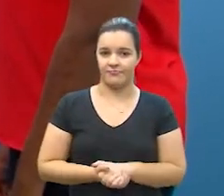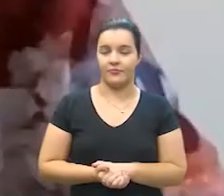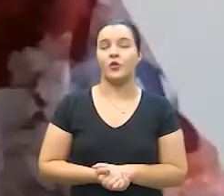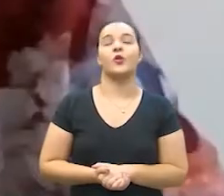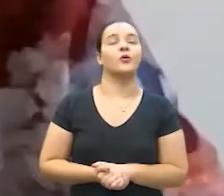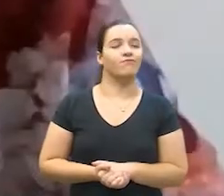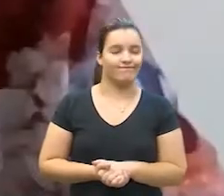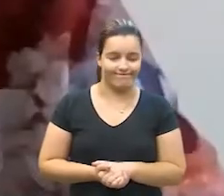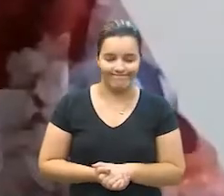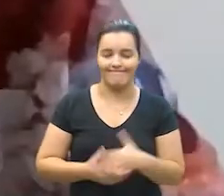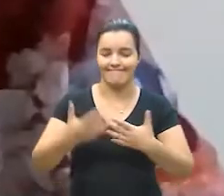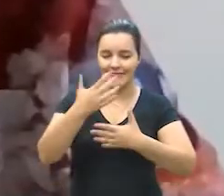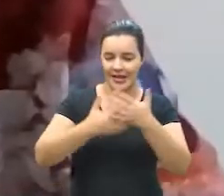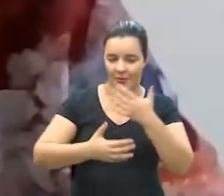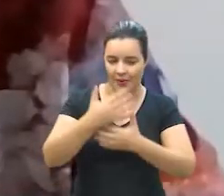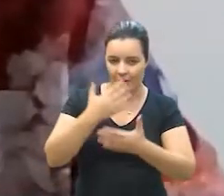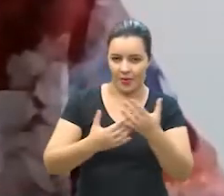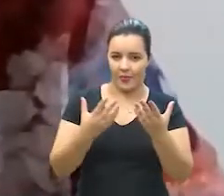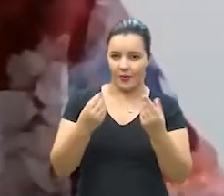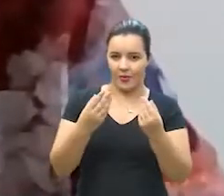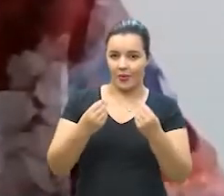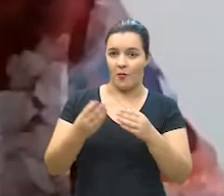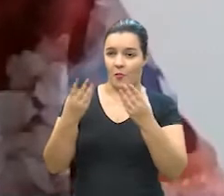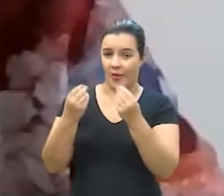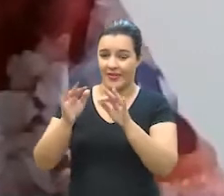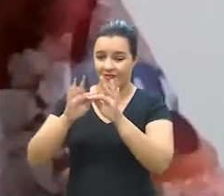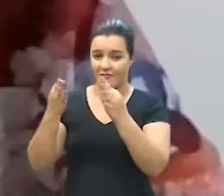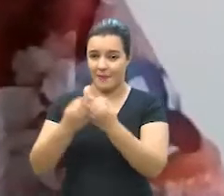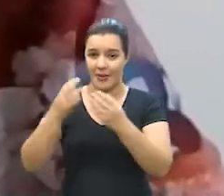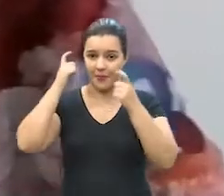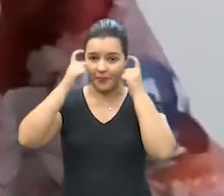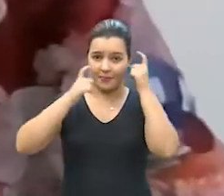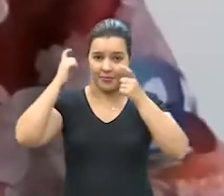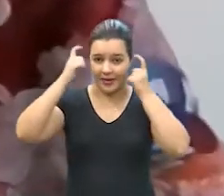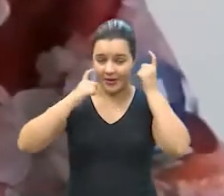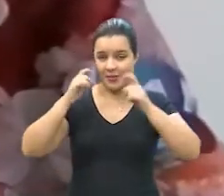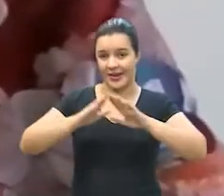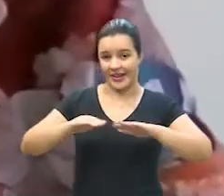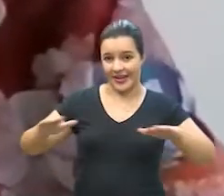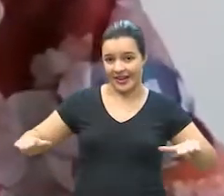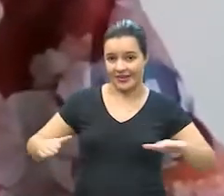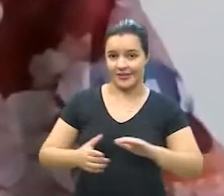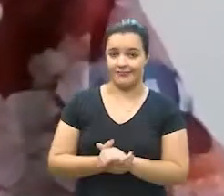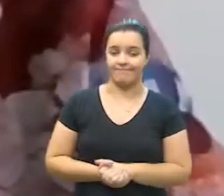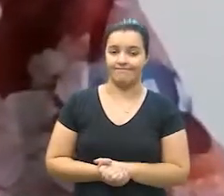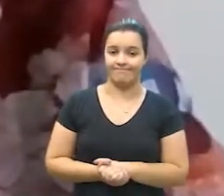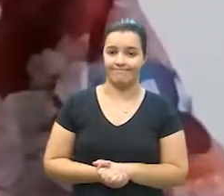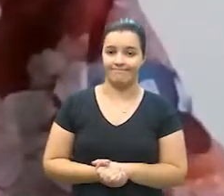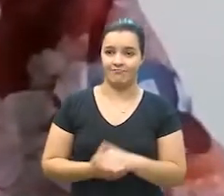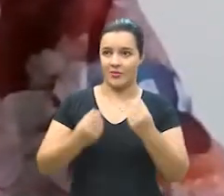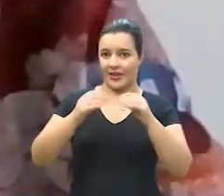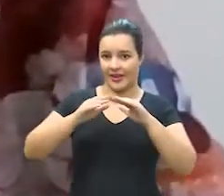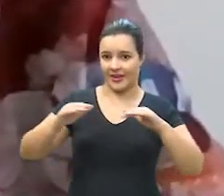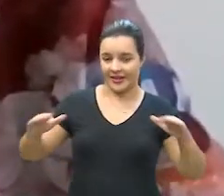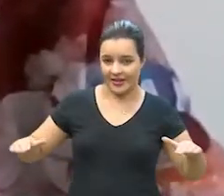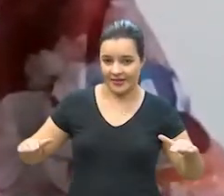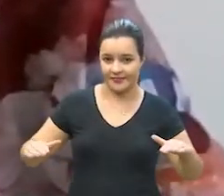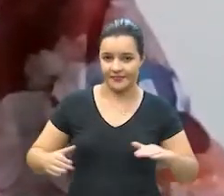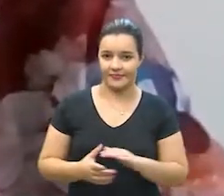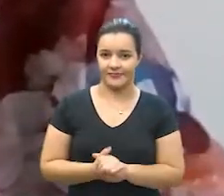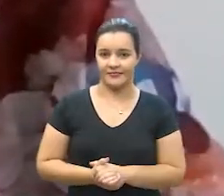Atingiu bastante, né? A gente tem muitos pais preocupados com as crianças, né? A gente tem muitas crianças que